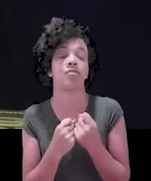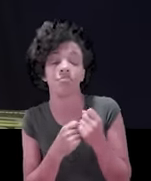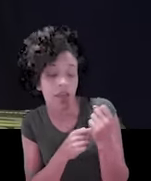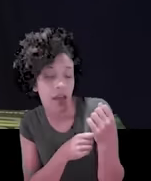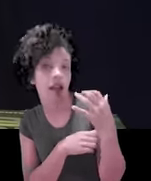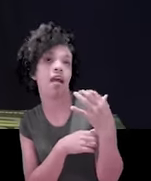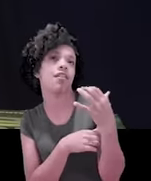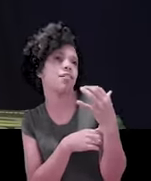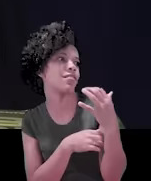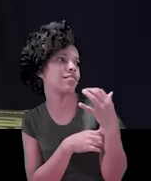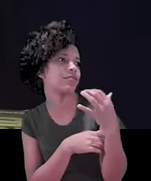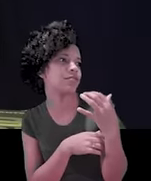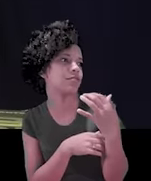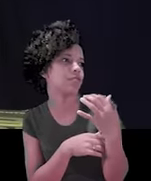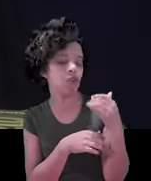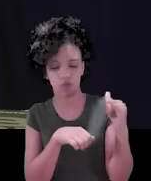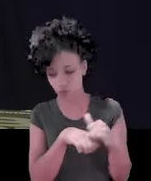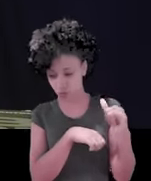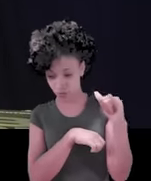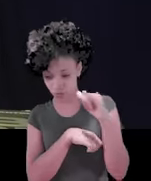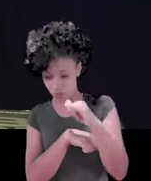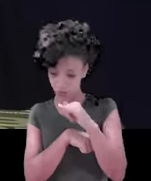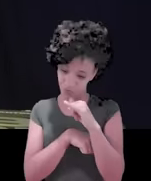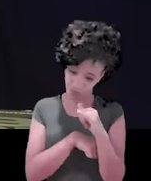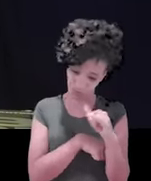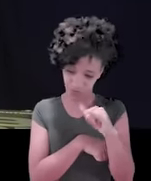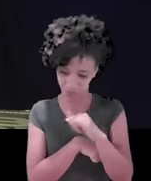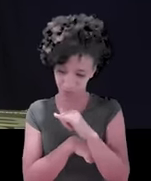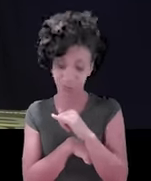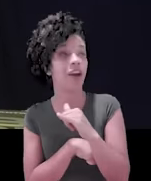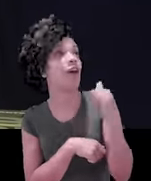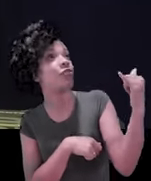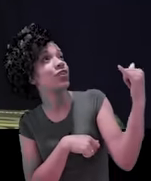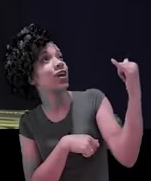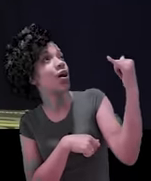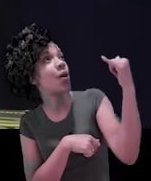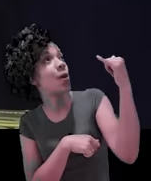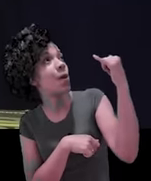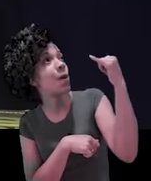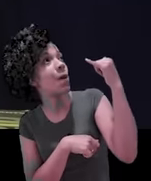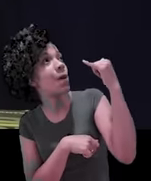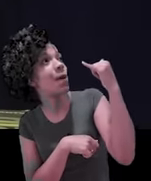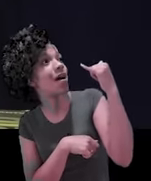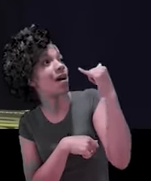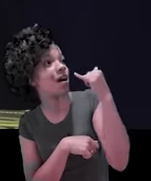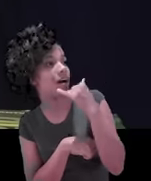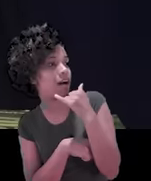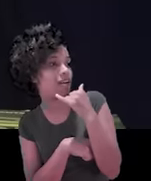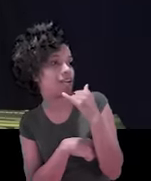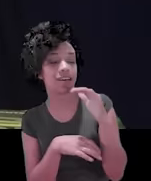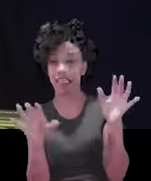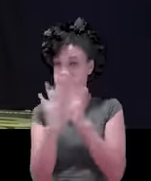clareira tinha aberto meu avião vindo a região parafuso avião